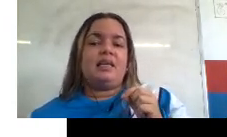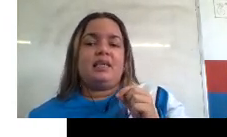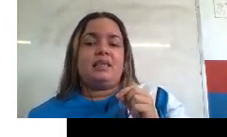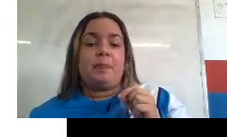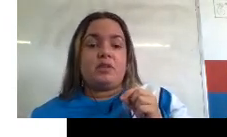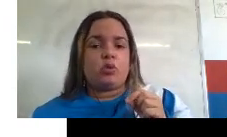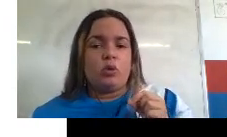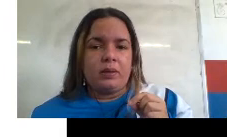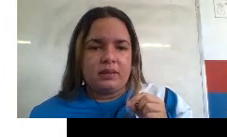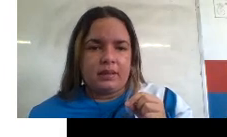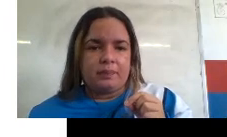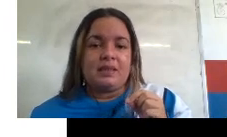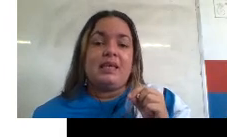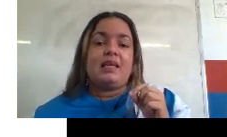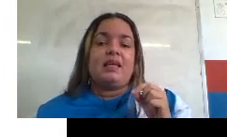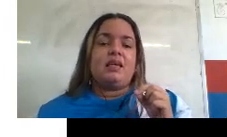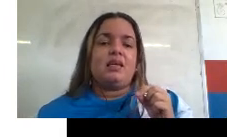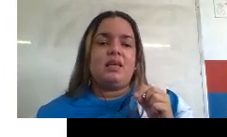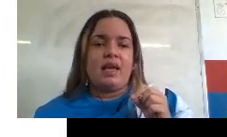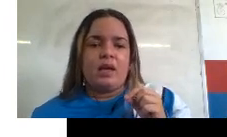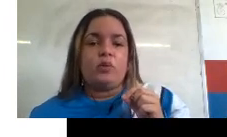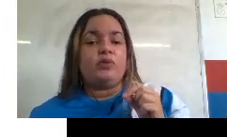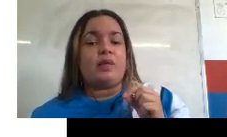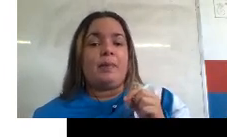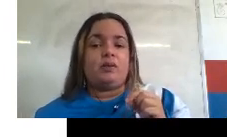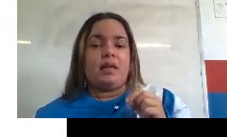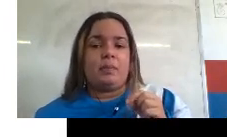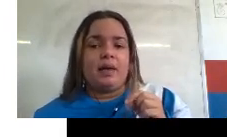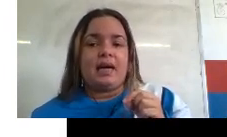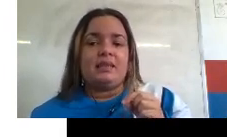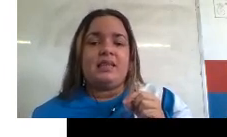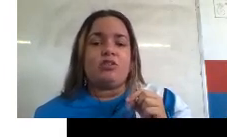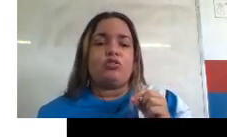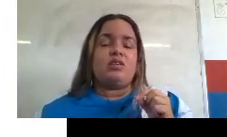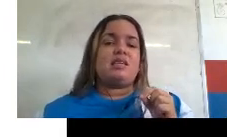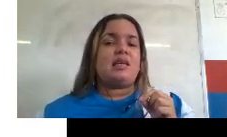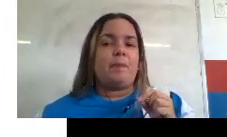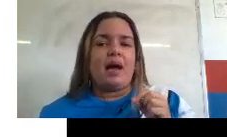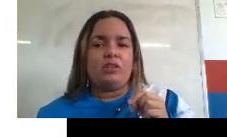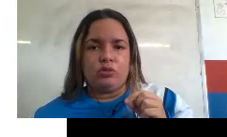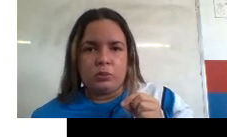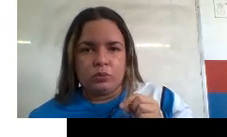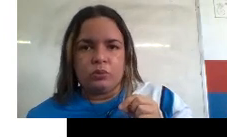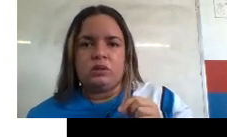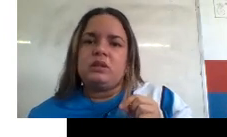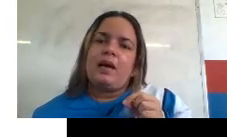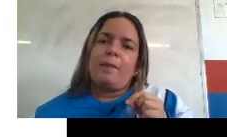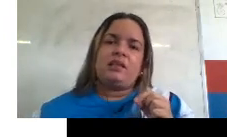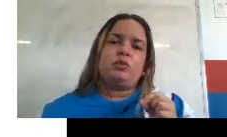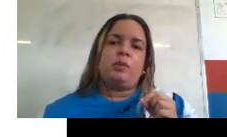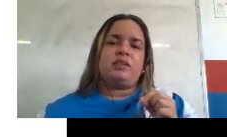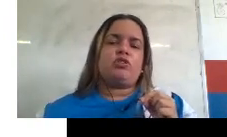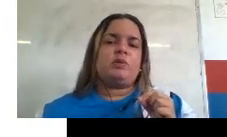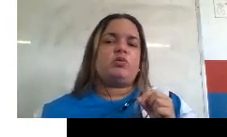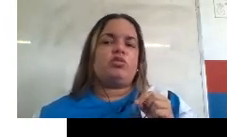é inerente à pessoa humana e é o fundamento da liberdade, da justiça e da paz no mundo. É a